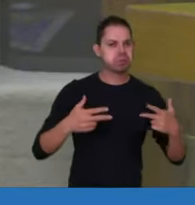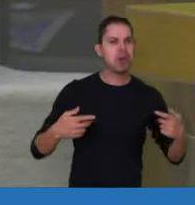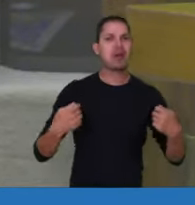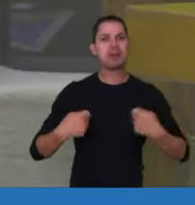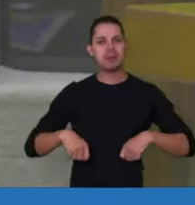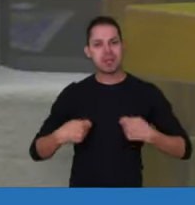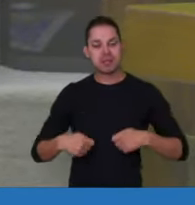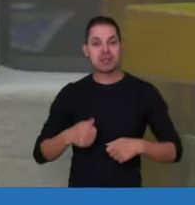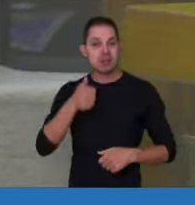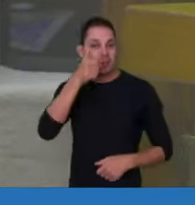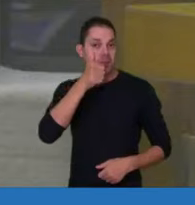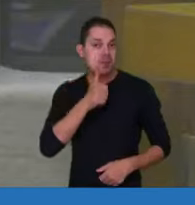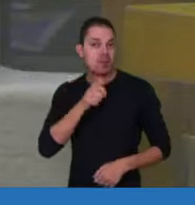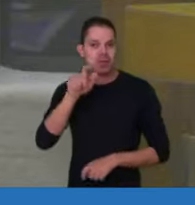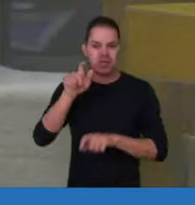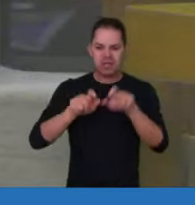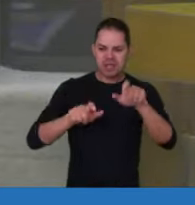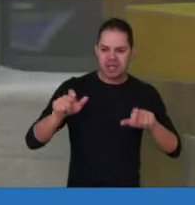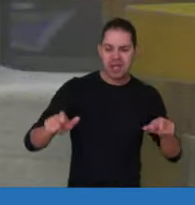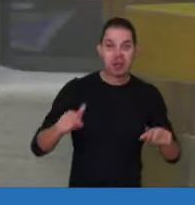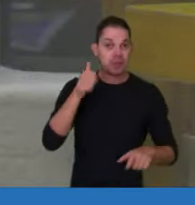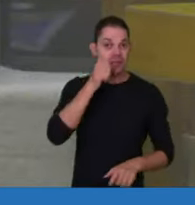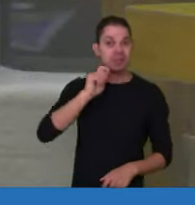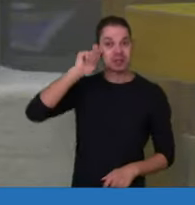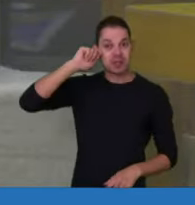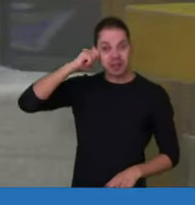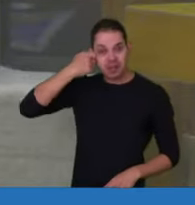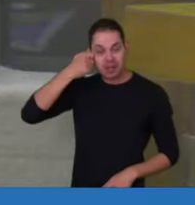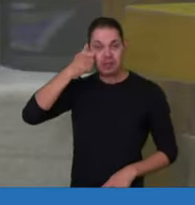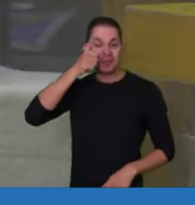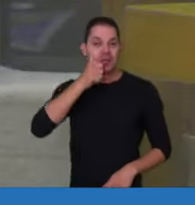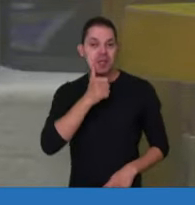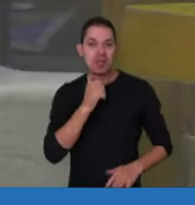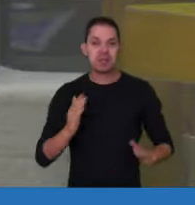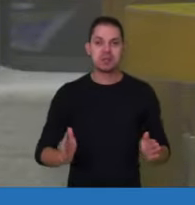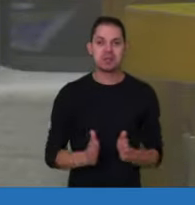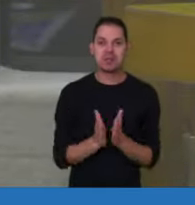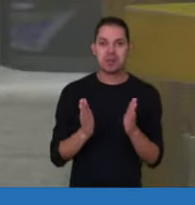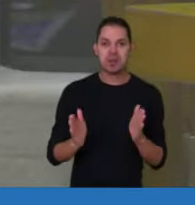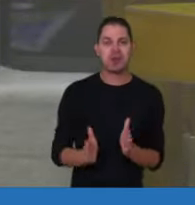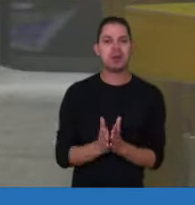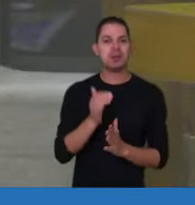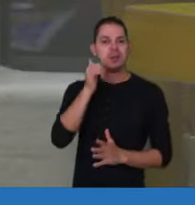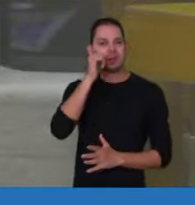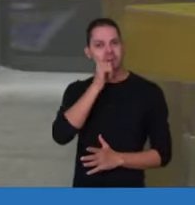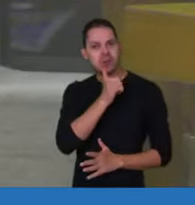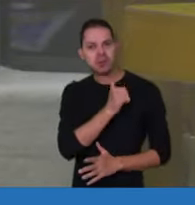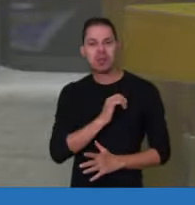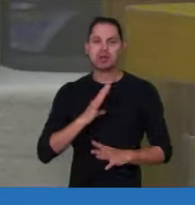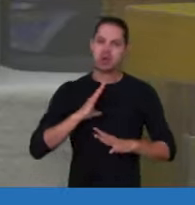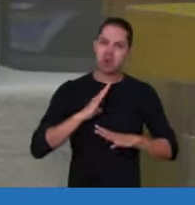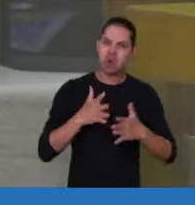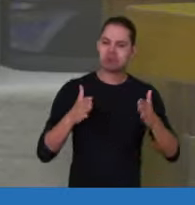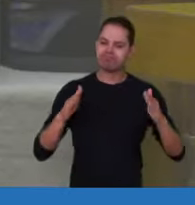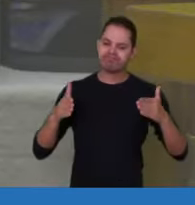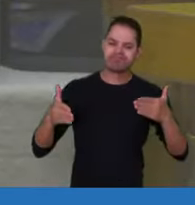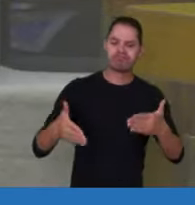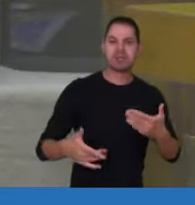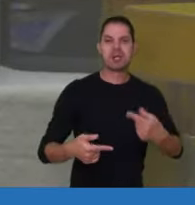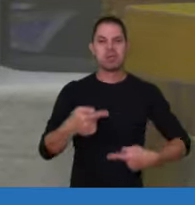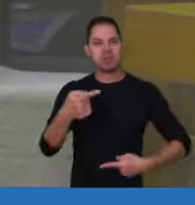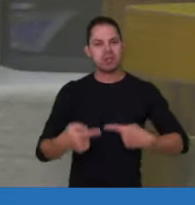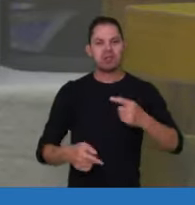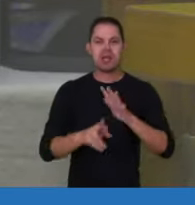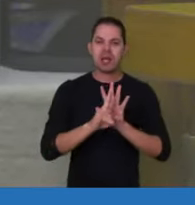que mulheres negras, mulheres periféricas, não tenham medo de entrar para a política, não tenham medo de